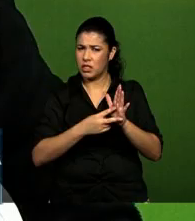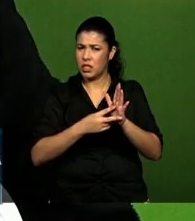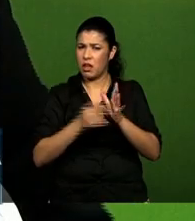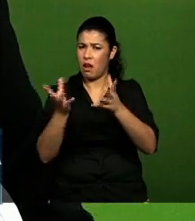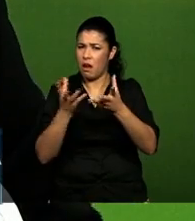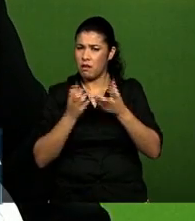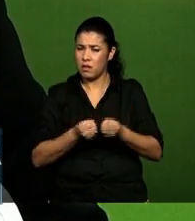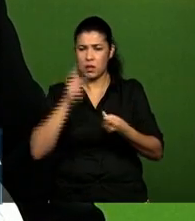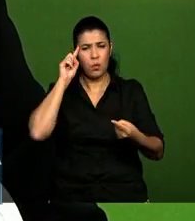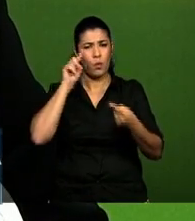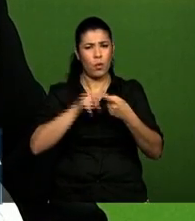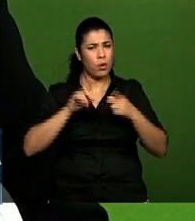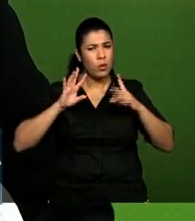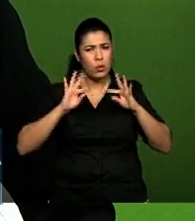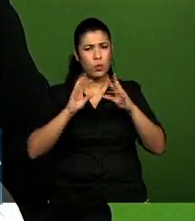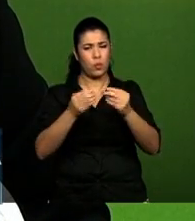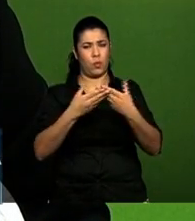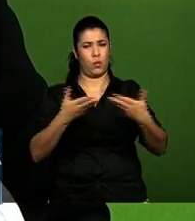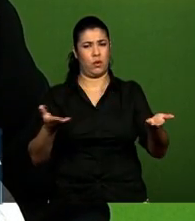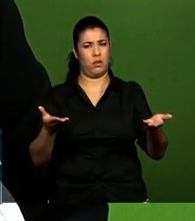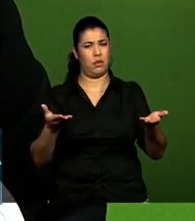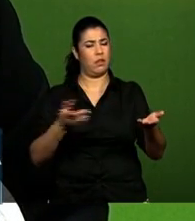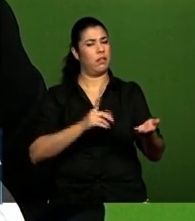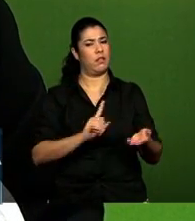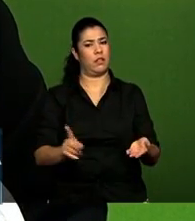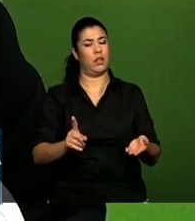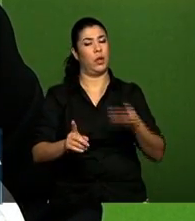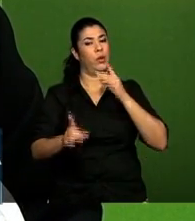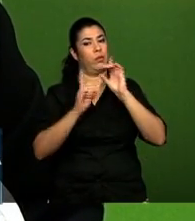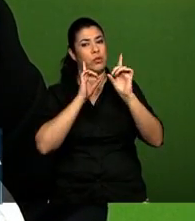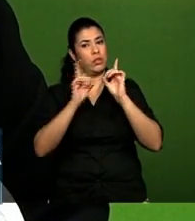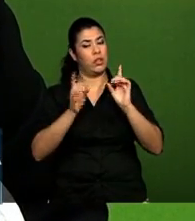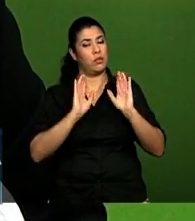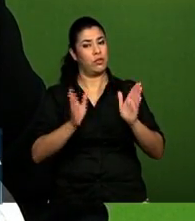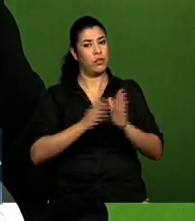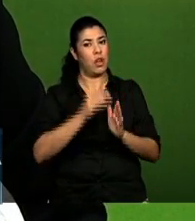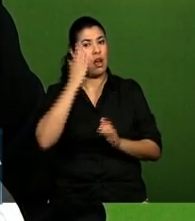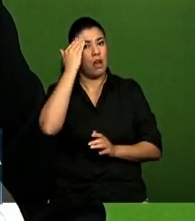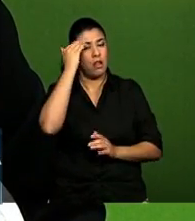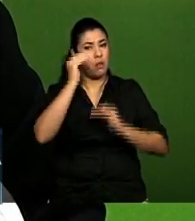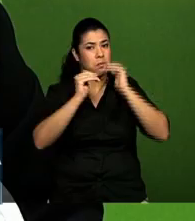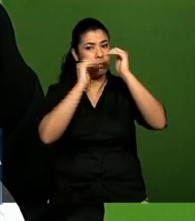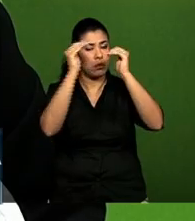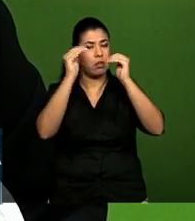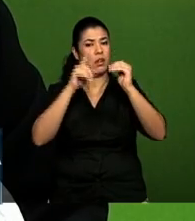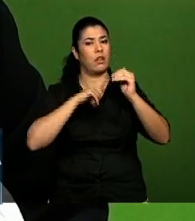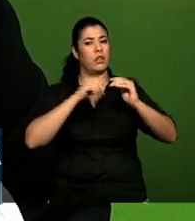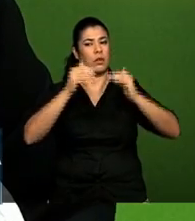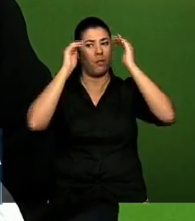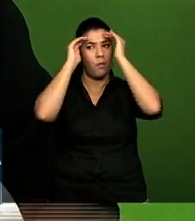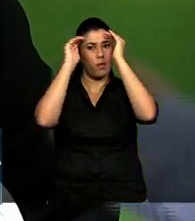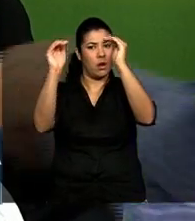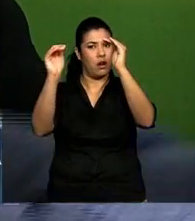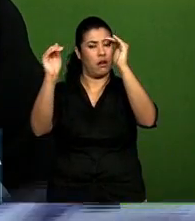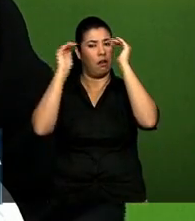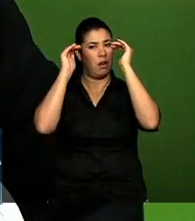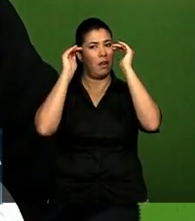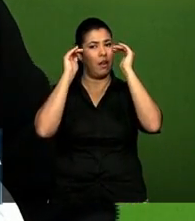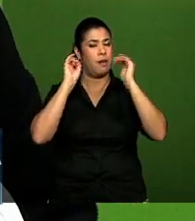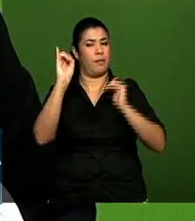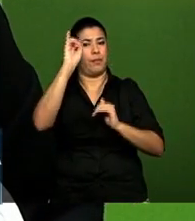nós temos esse ambiente crescentemente amadurecido dialogar numa relação respeitosa significa